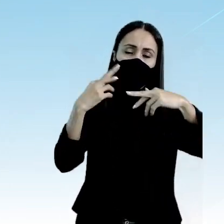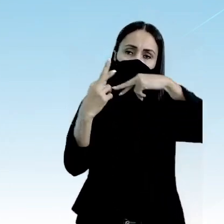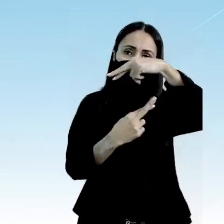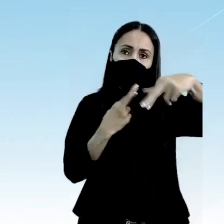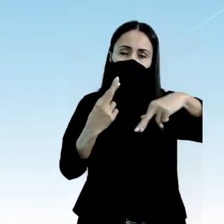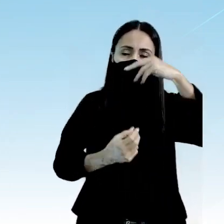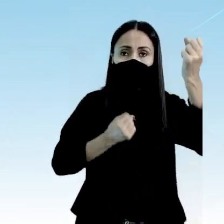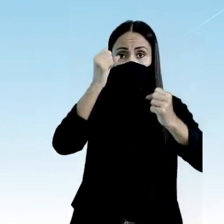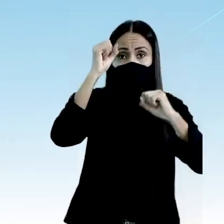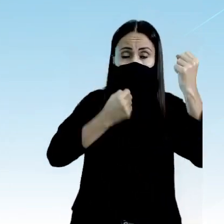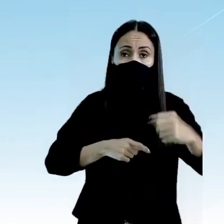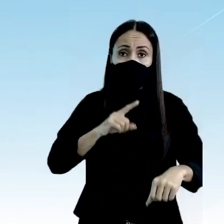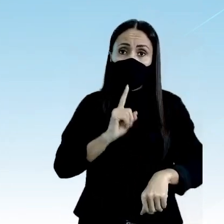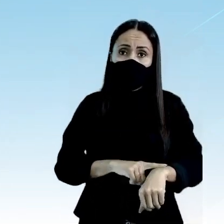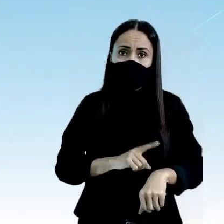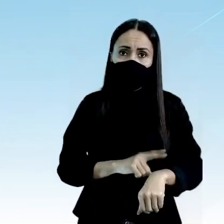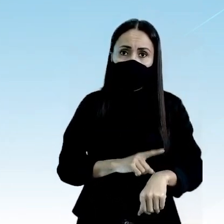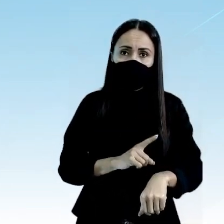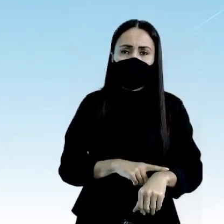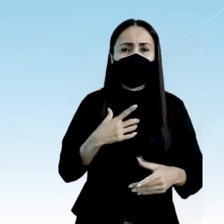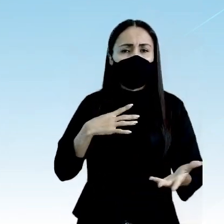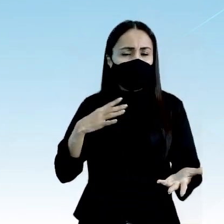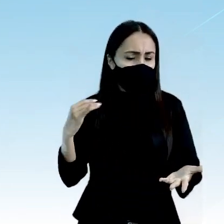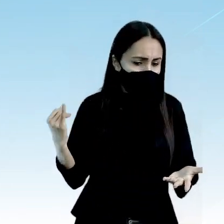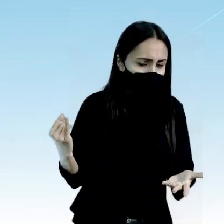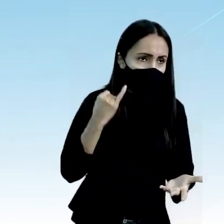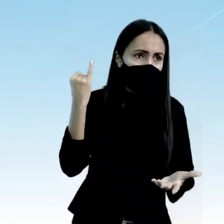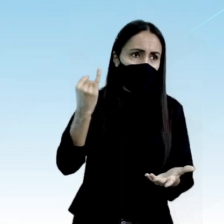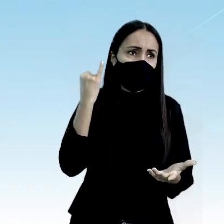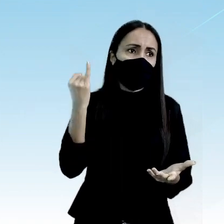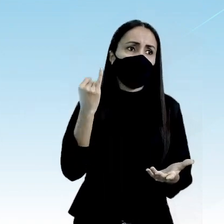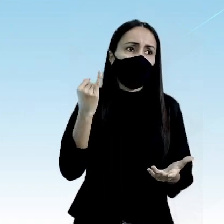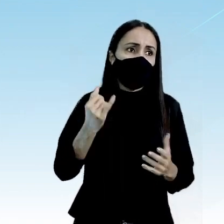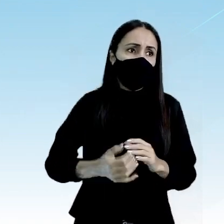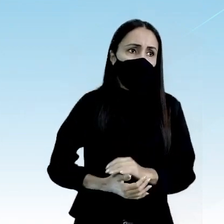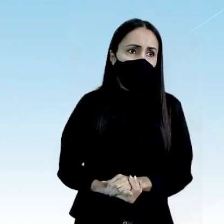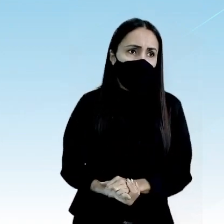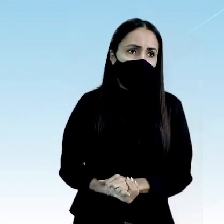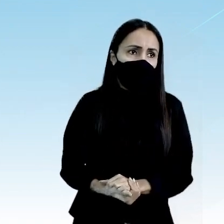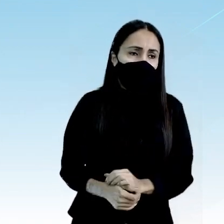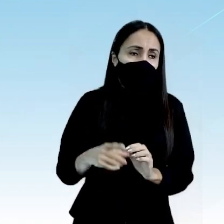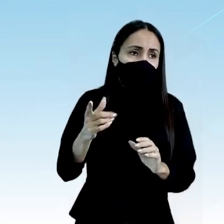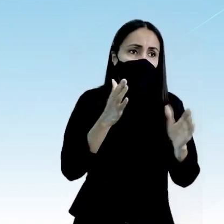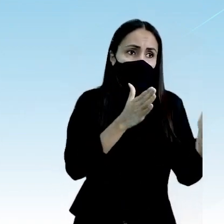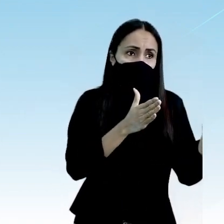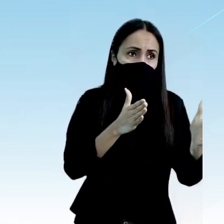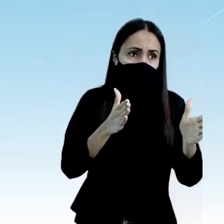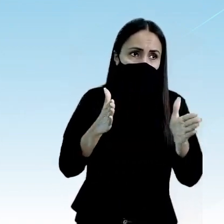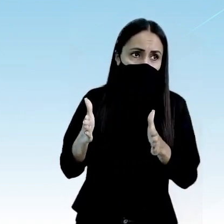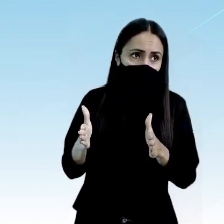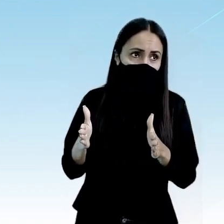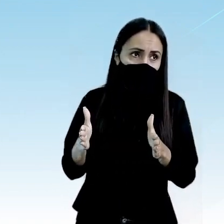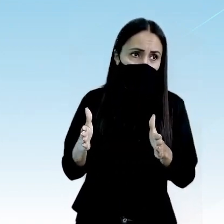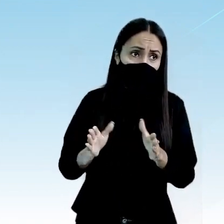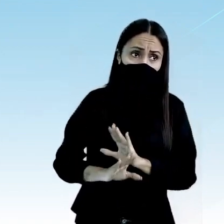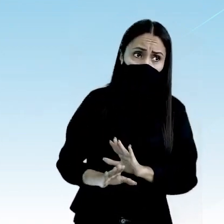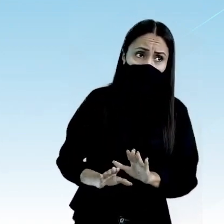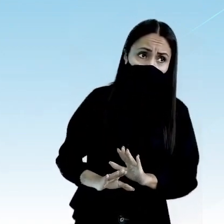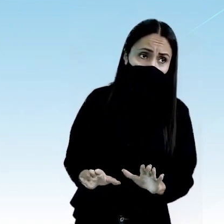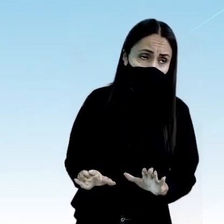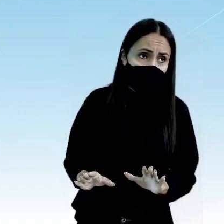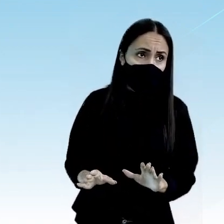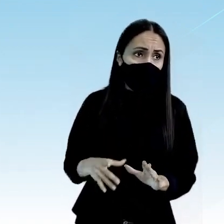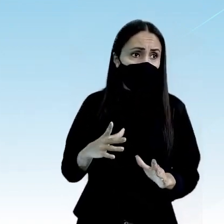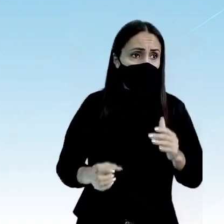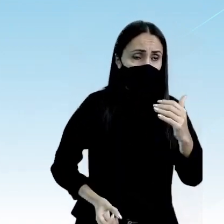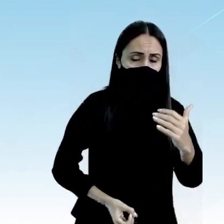passou a ser bem precioso. É isso. Nesta época, e não por acaso,